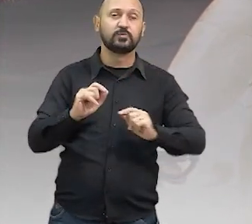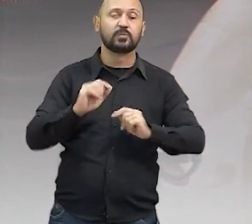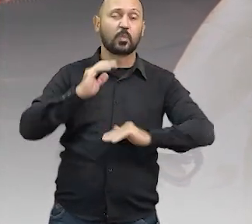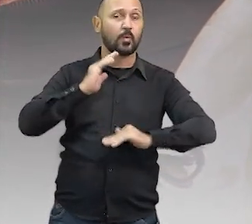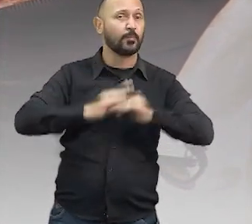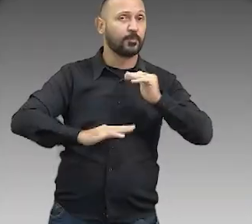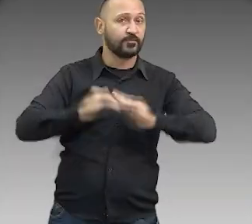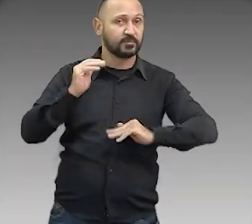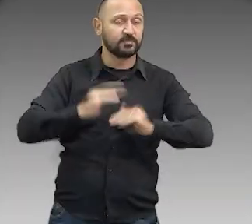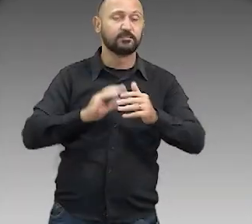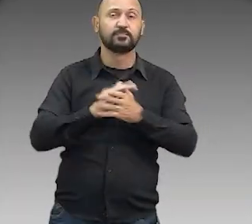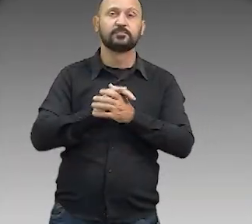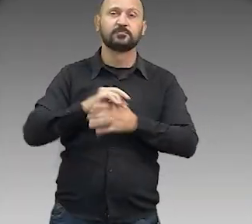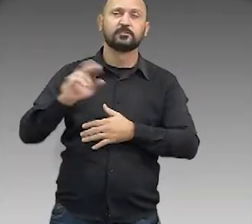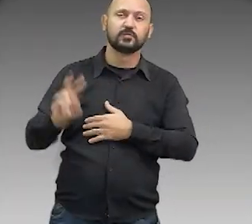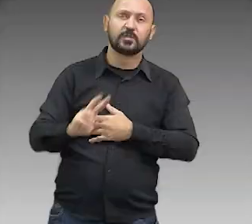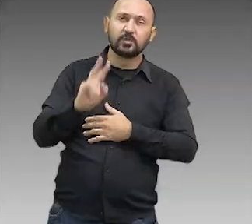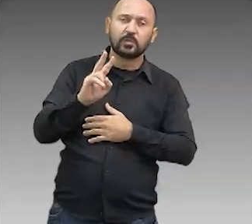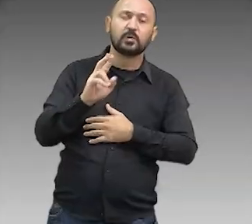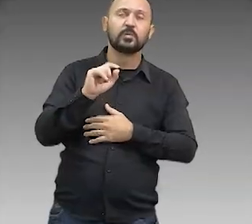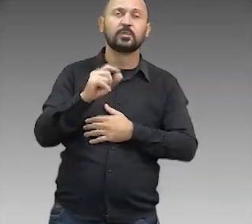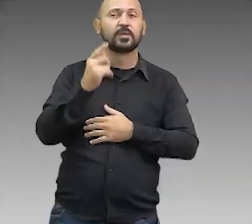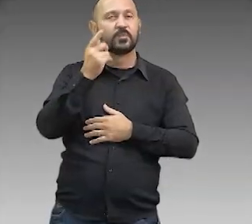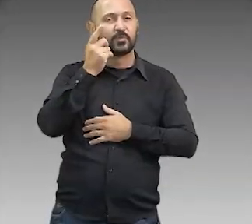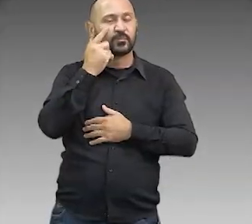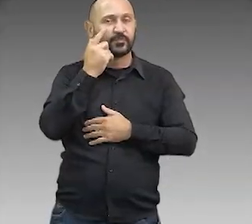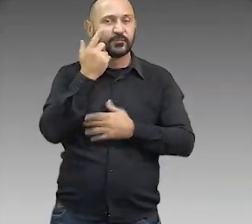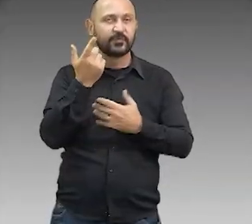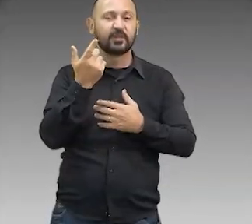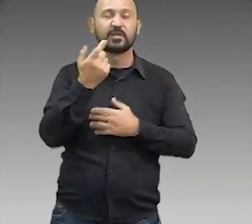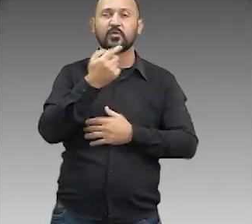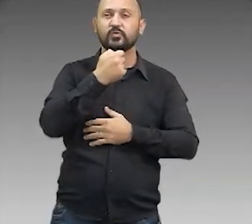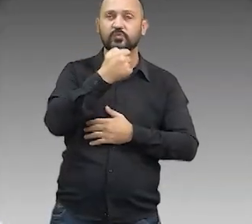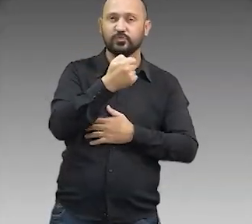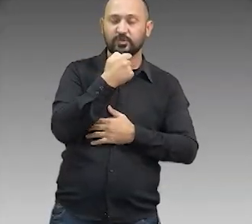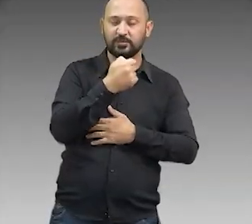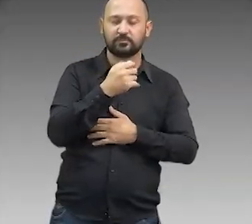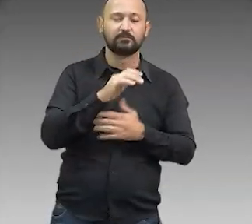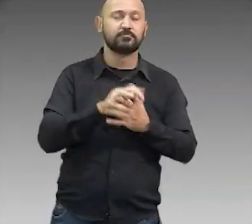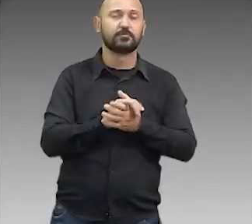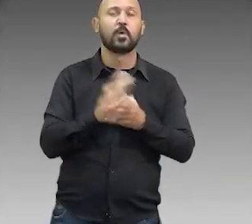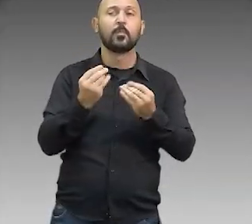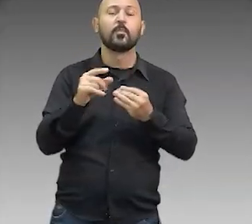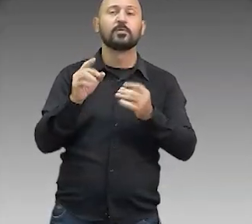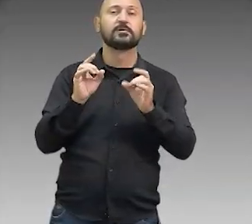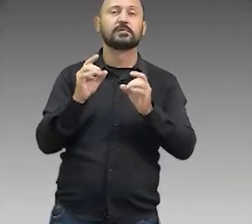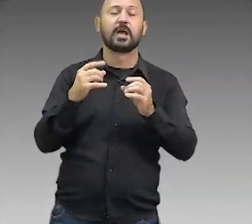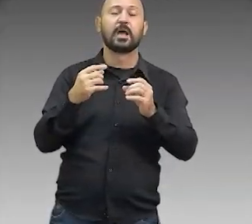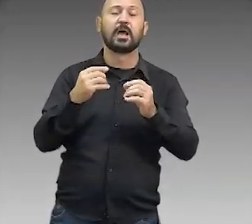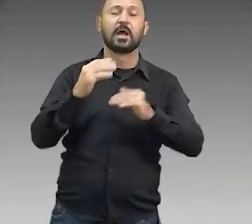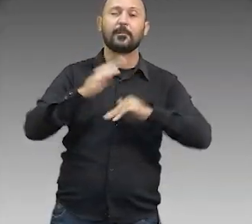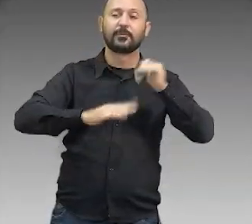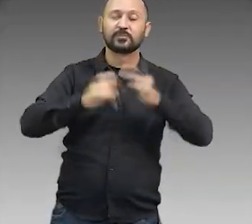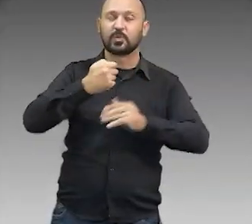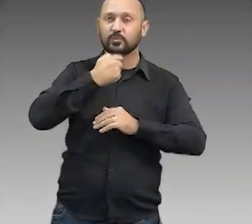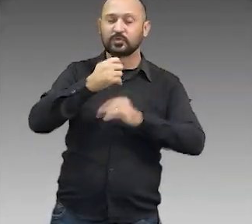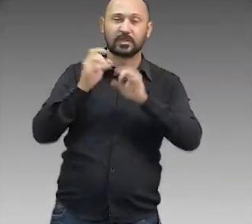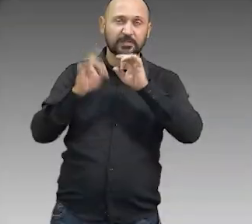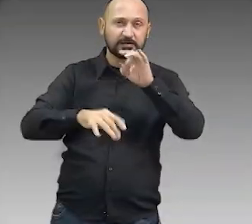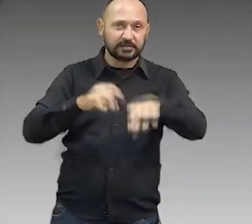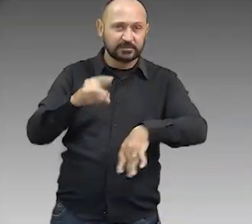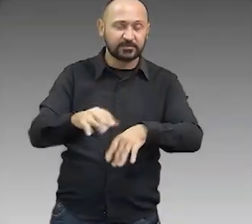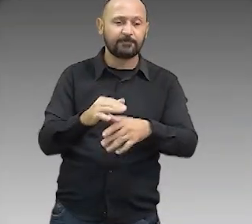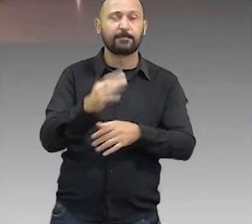profissionais, os valores, aquilo que eles veem enquanto jornalismo. Muita gente está desistindo de ser jornalista, inclusive. Mas eu gostaria que o